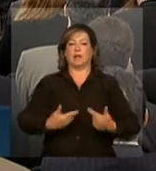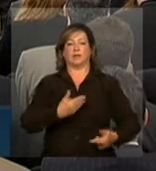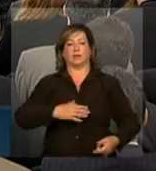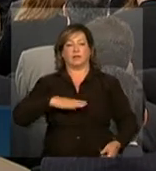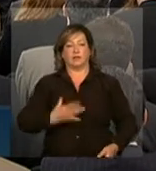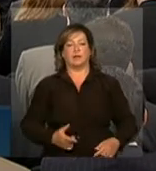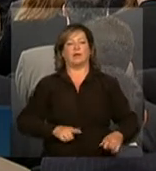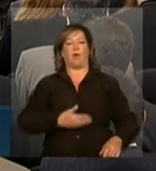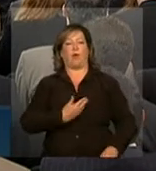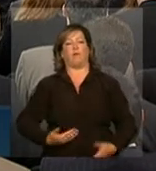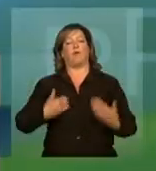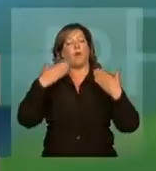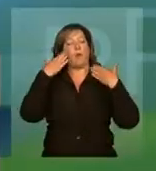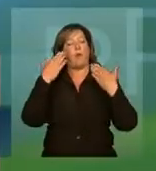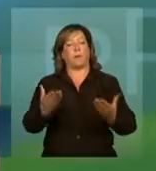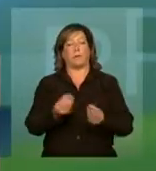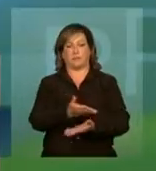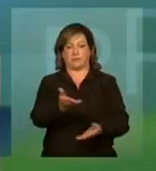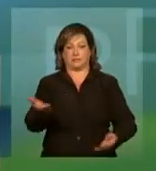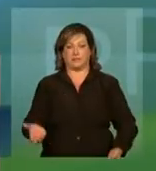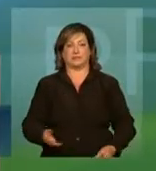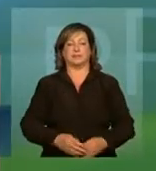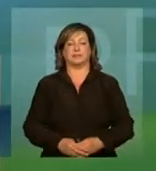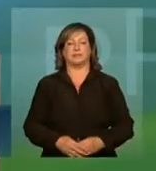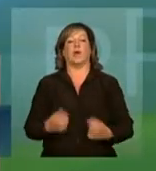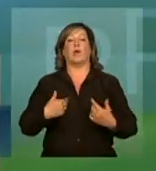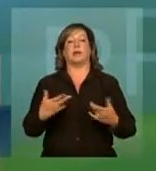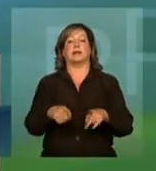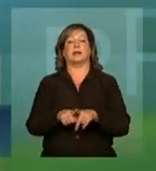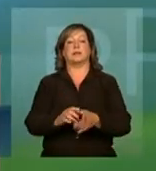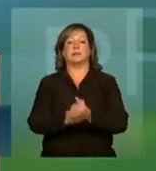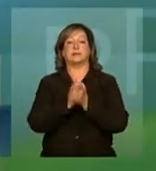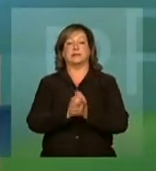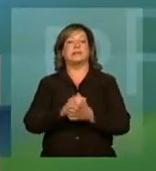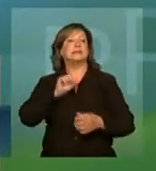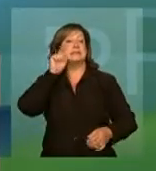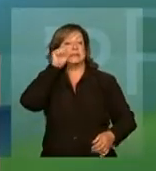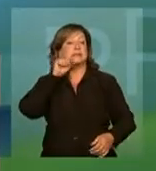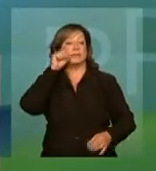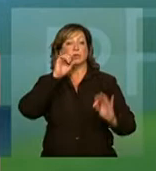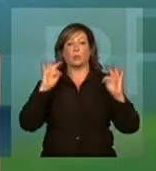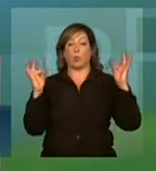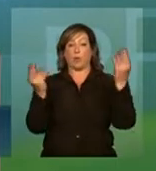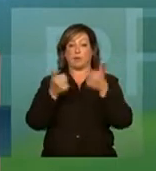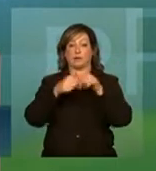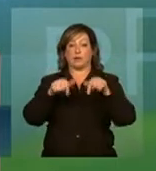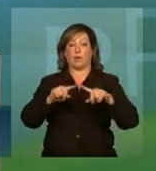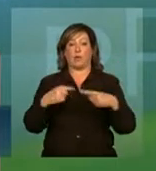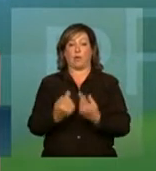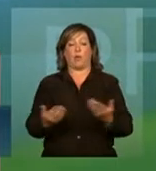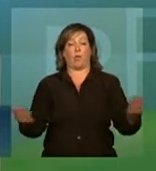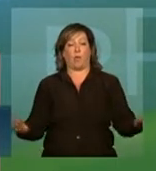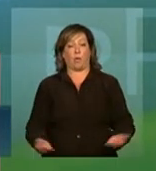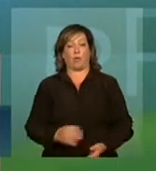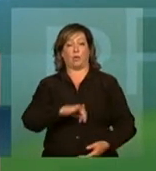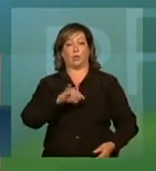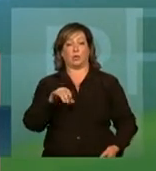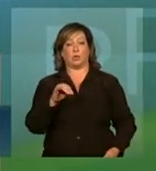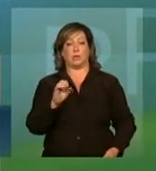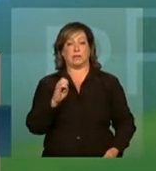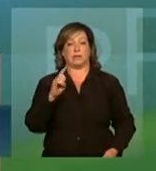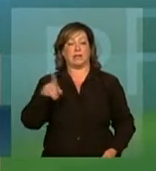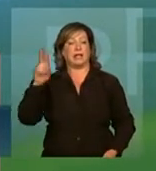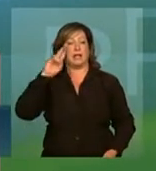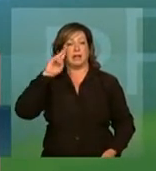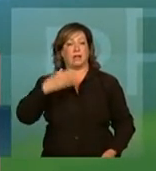muito obrigada. Queria também saudar os senadores aqui presentes, José Pimentel, nosso líder do governo no